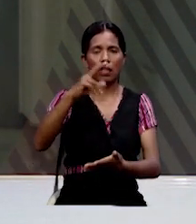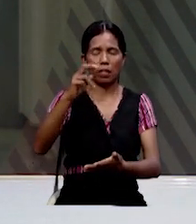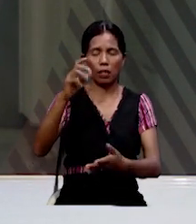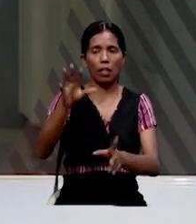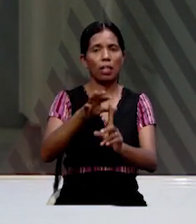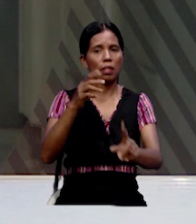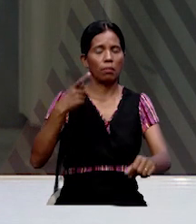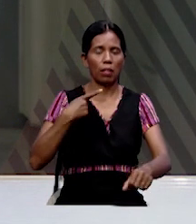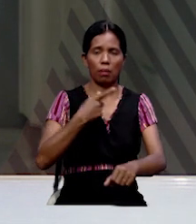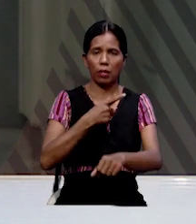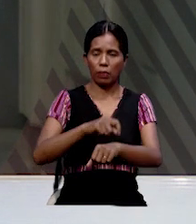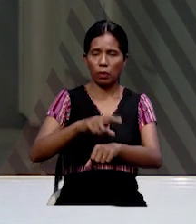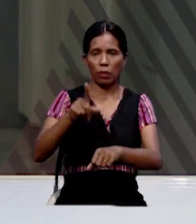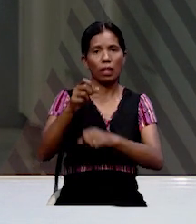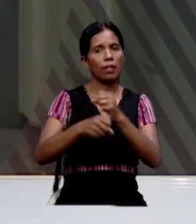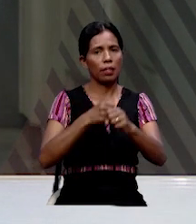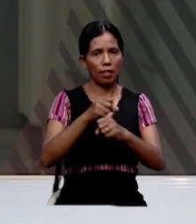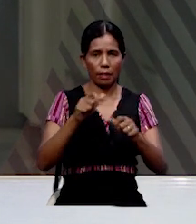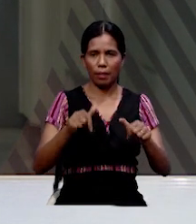parlamentar tinangne.